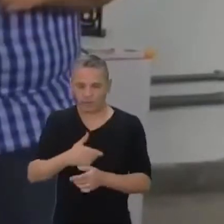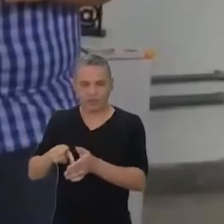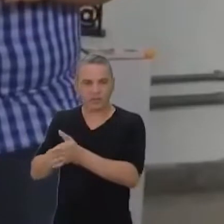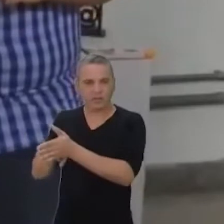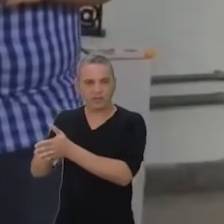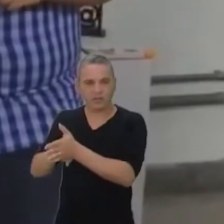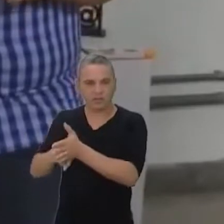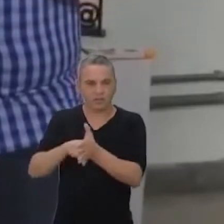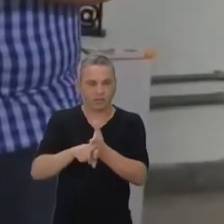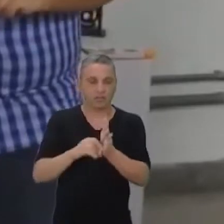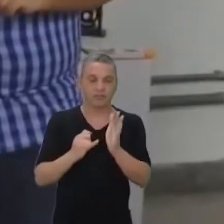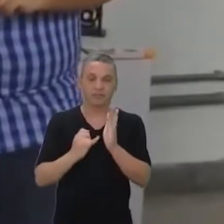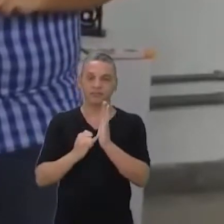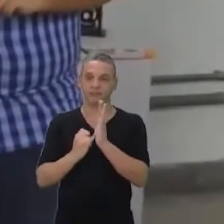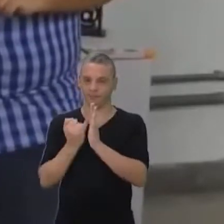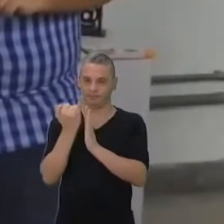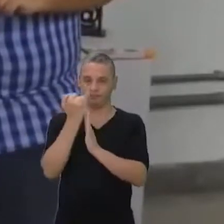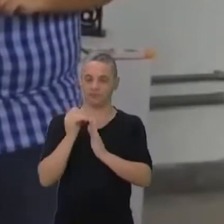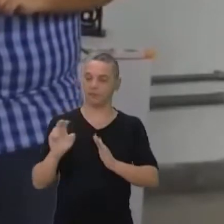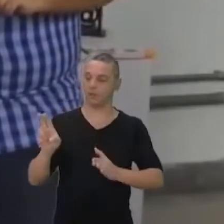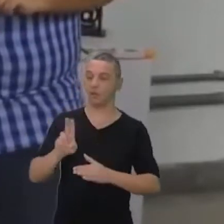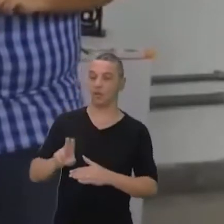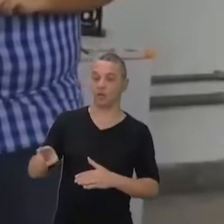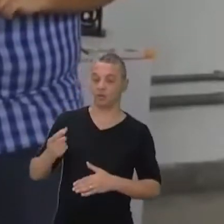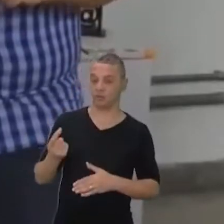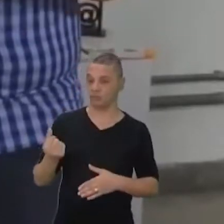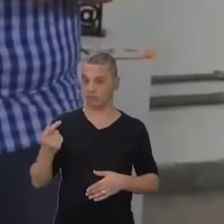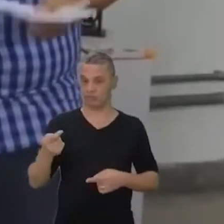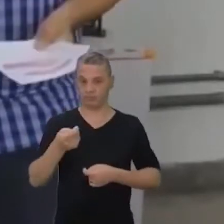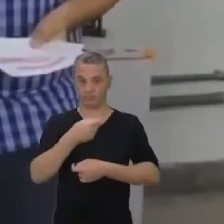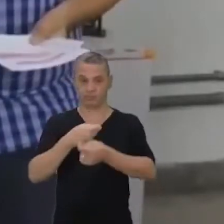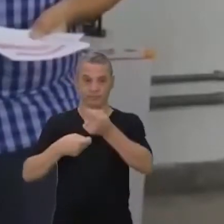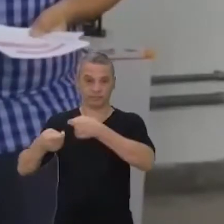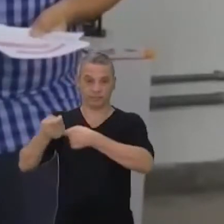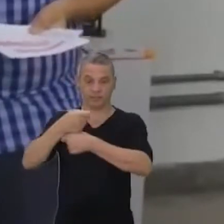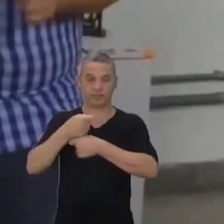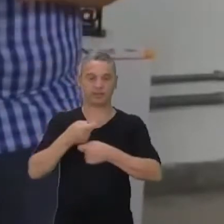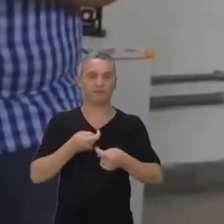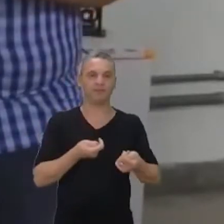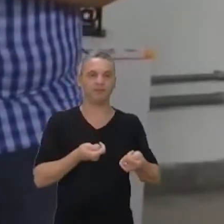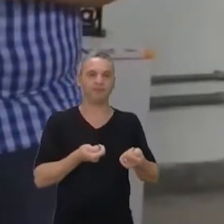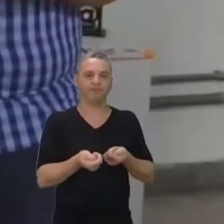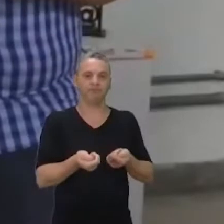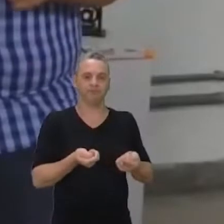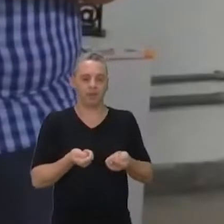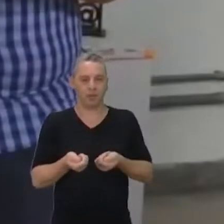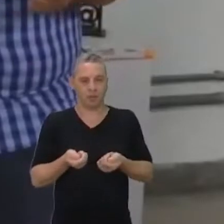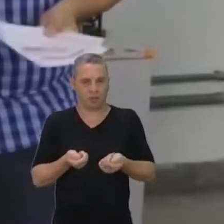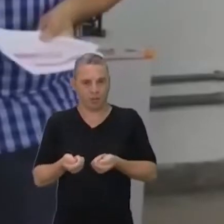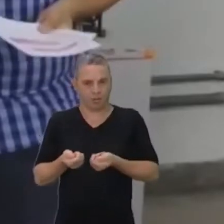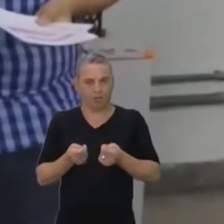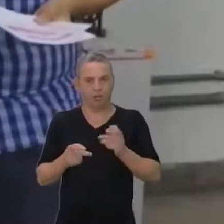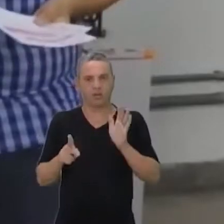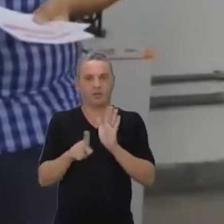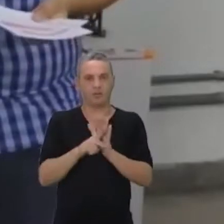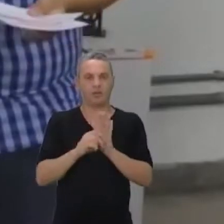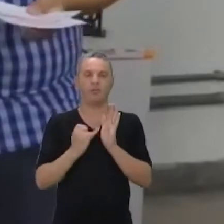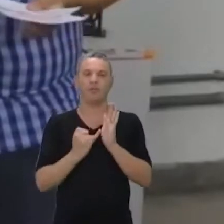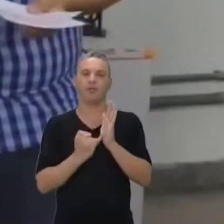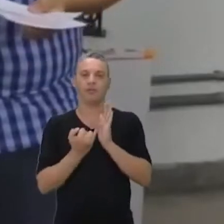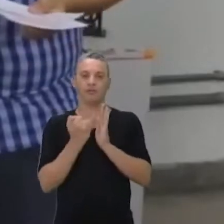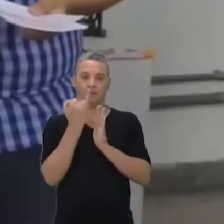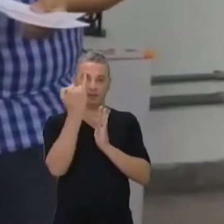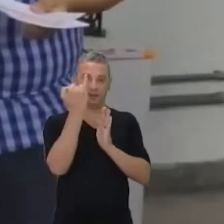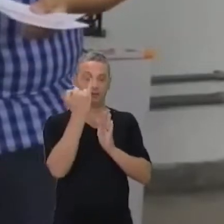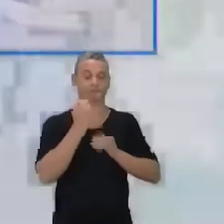inflação, utiliza a taxa Selic como um controle para a inflação, como uma chamada política de